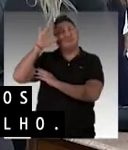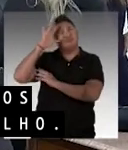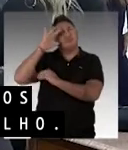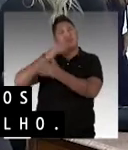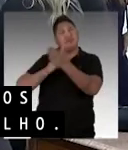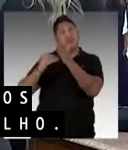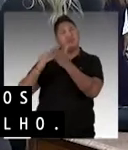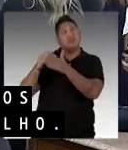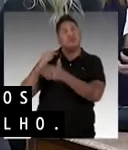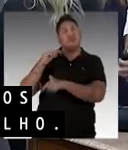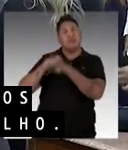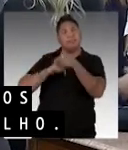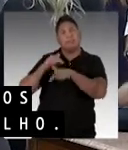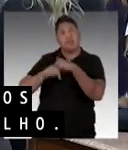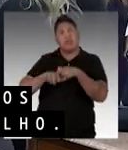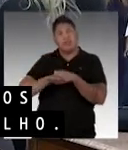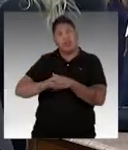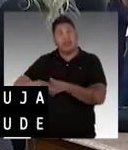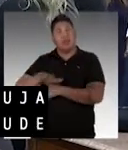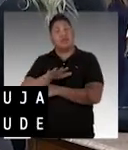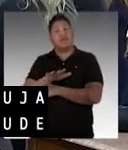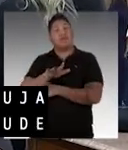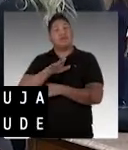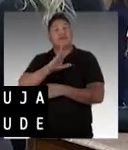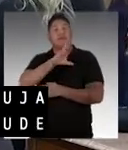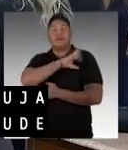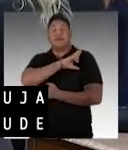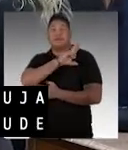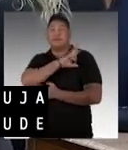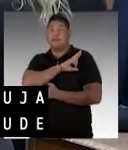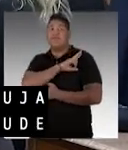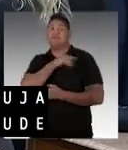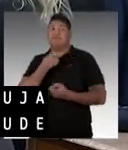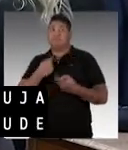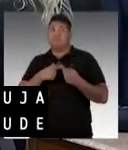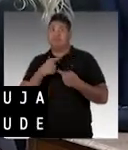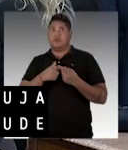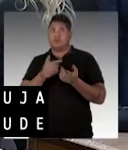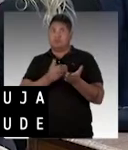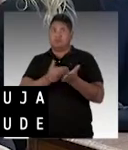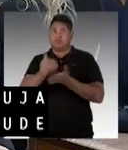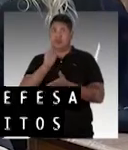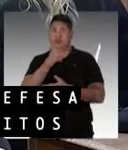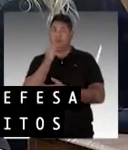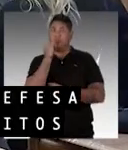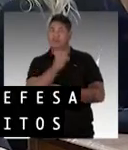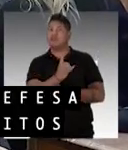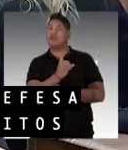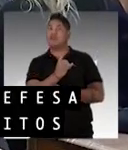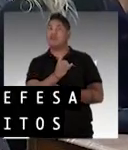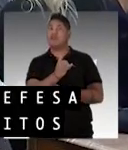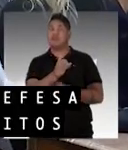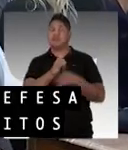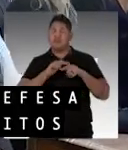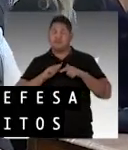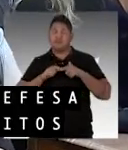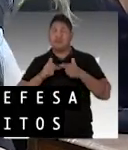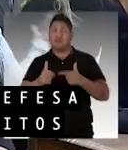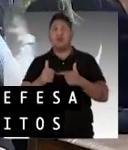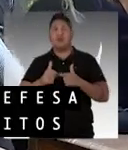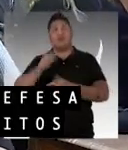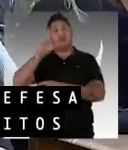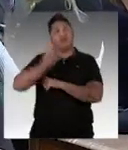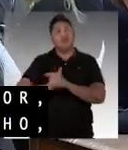sonho para todos os procuradores de trabalho, e responsabilidade, cuja mensagem inicial já pude reafirmar há pouco, da